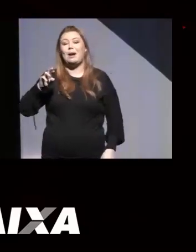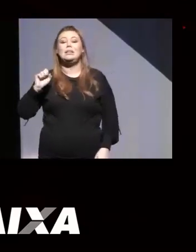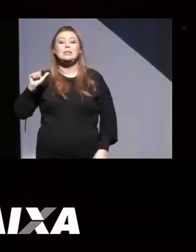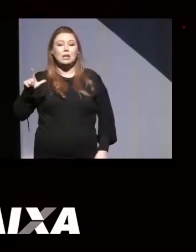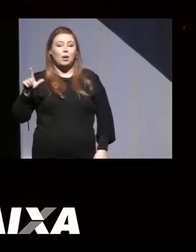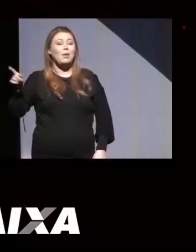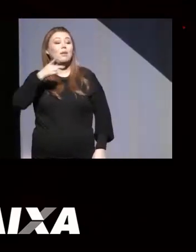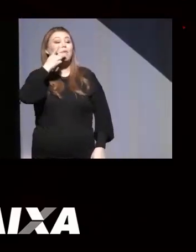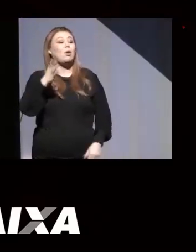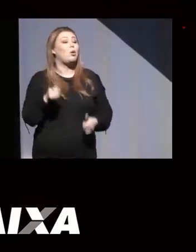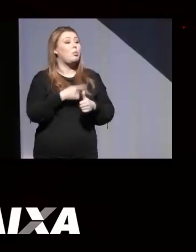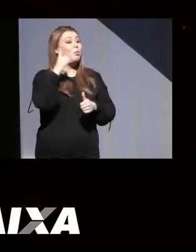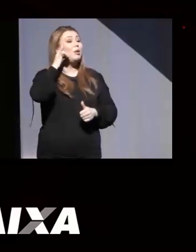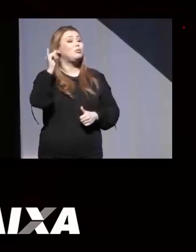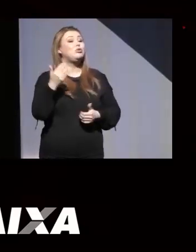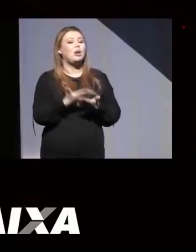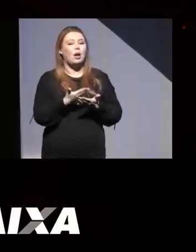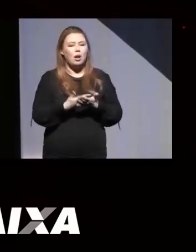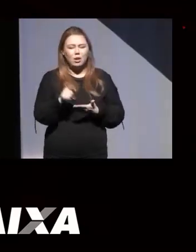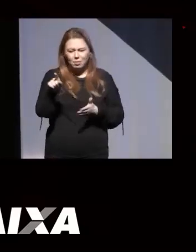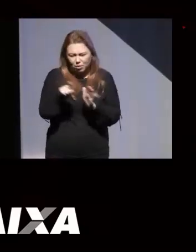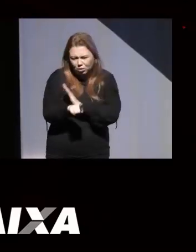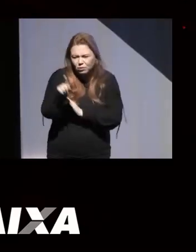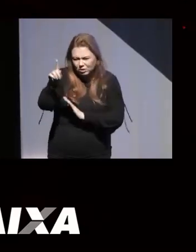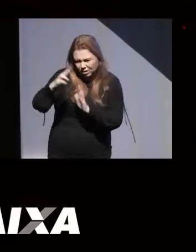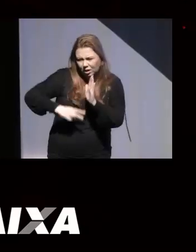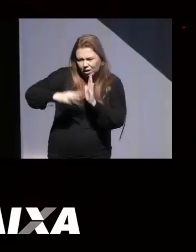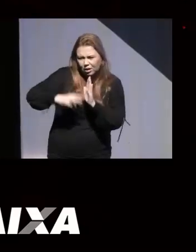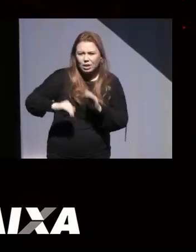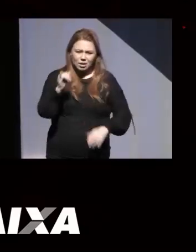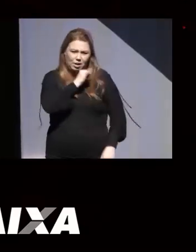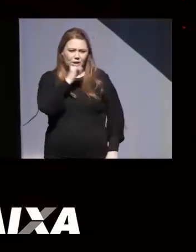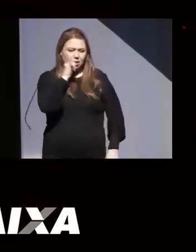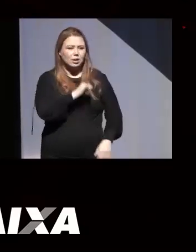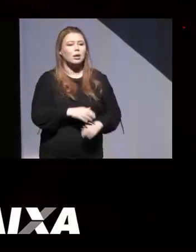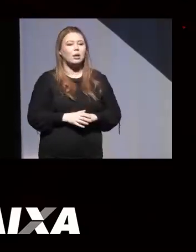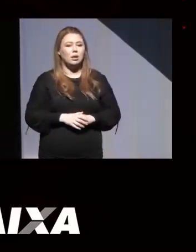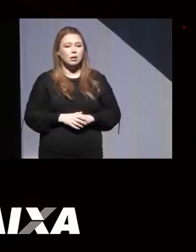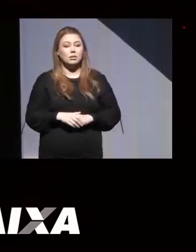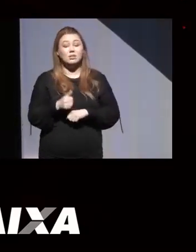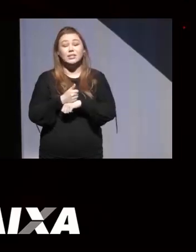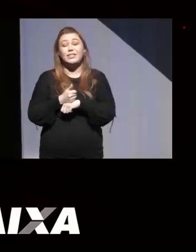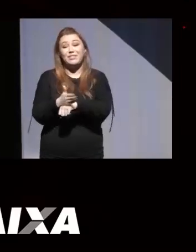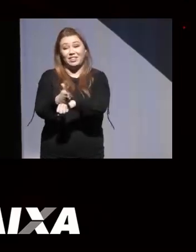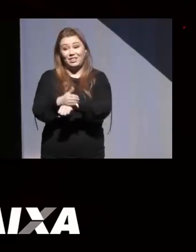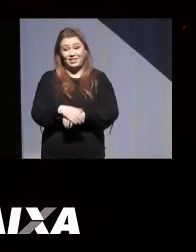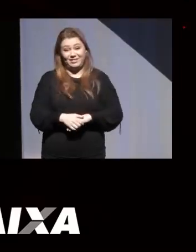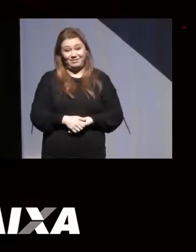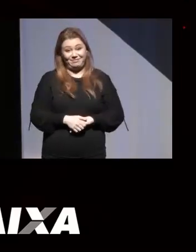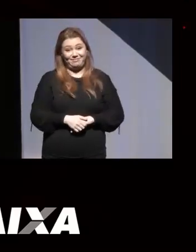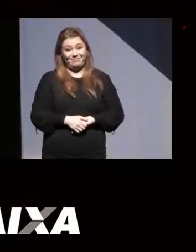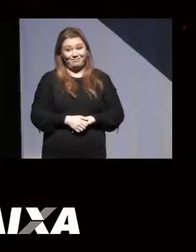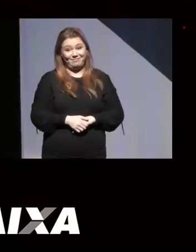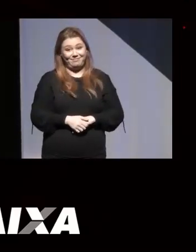no primeiro dia de aula, você lê italiano? Eu falei, não. Ele falou, se vira. E eu tive que me